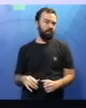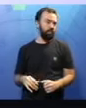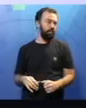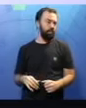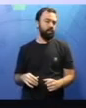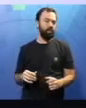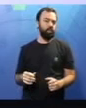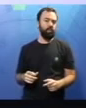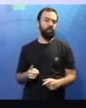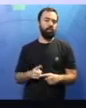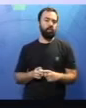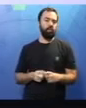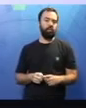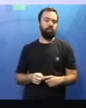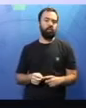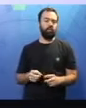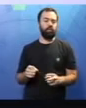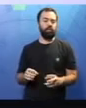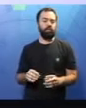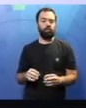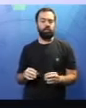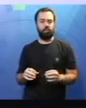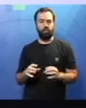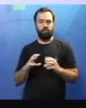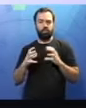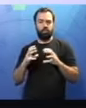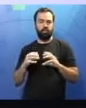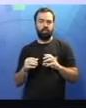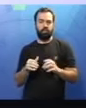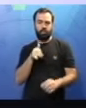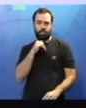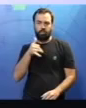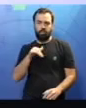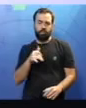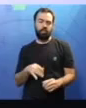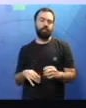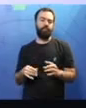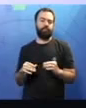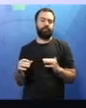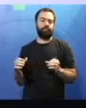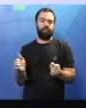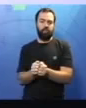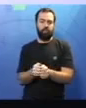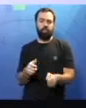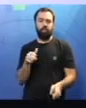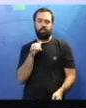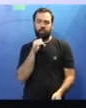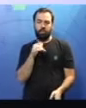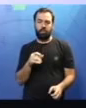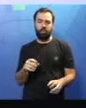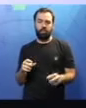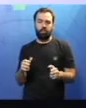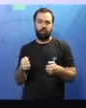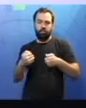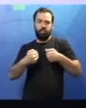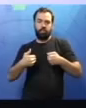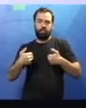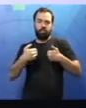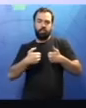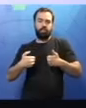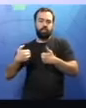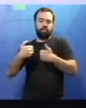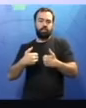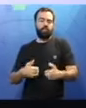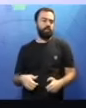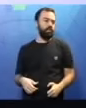São o resultado, né, das combinações de campos elétricos e campos magnéticos. Elas não precisam de um meio material para